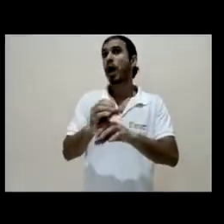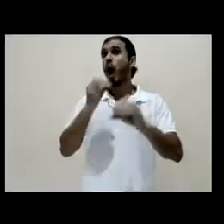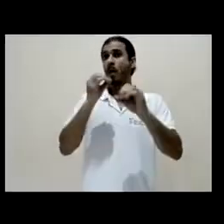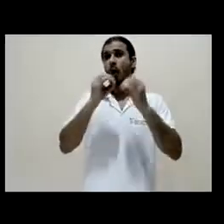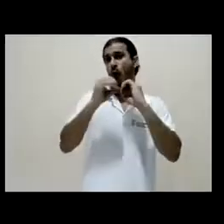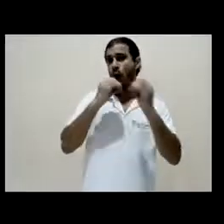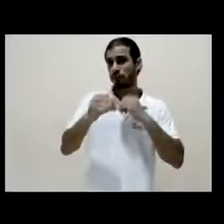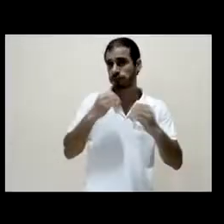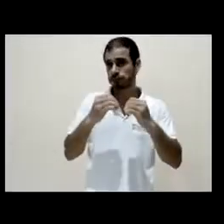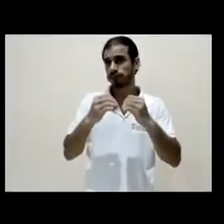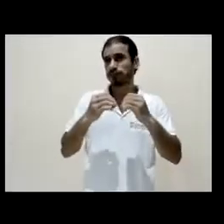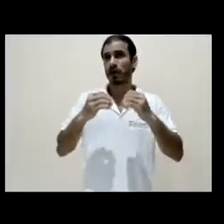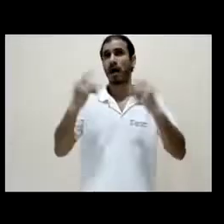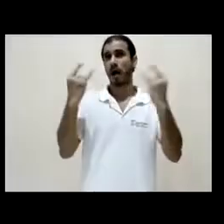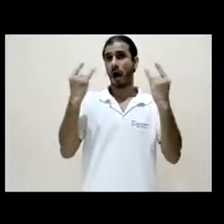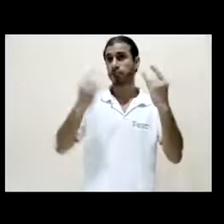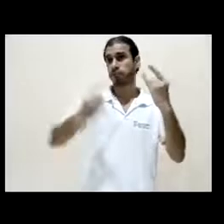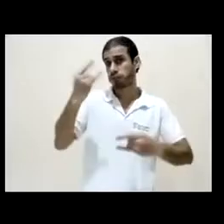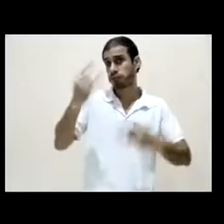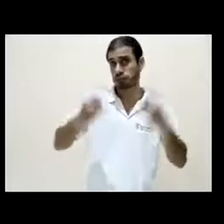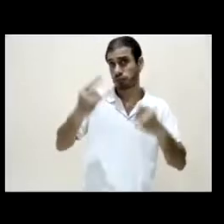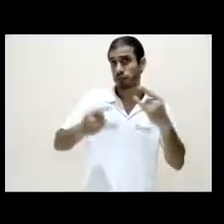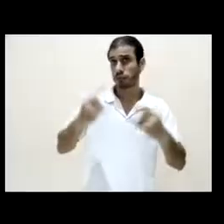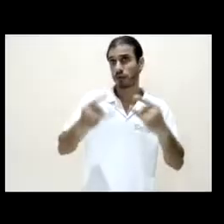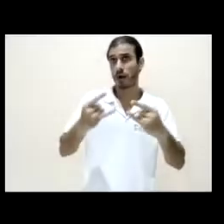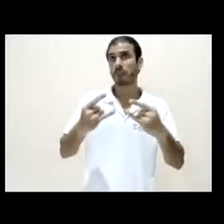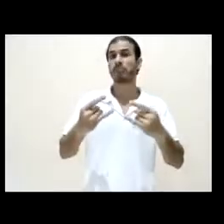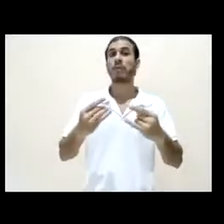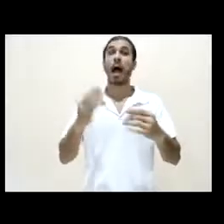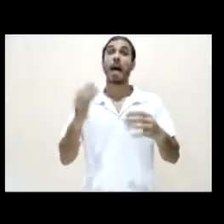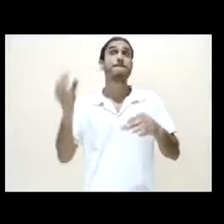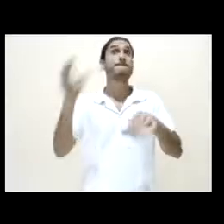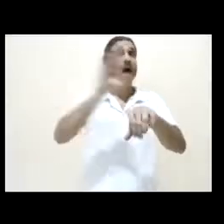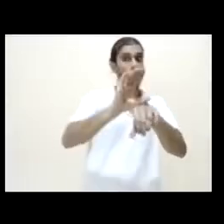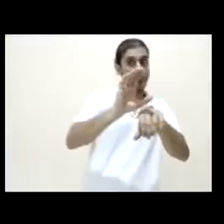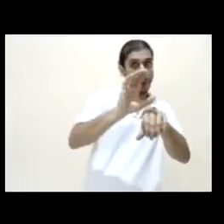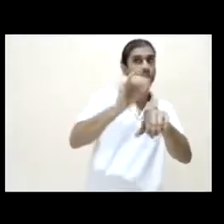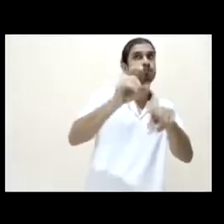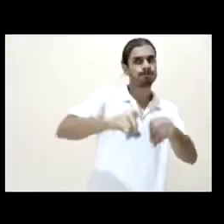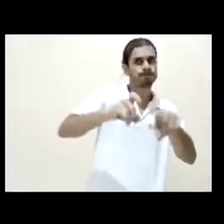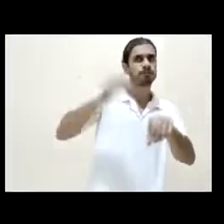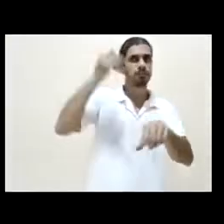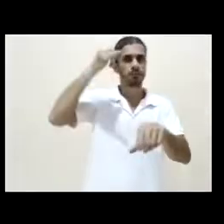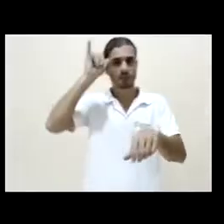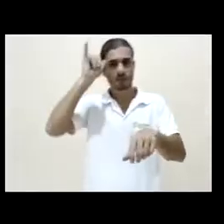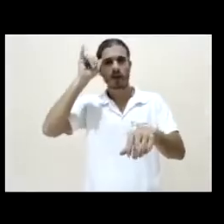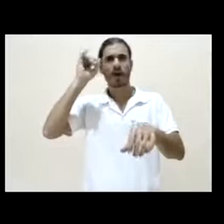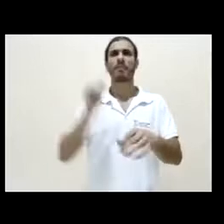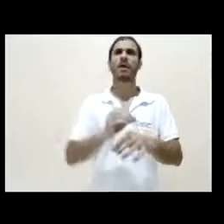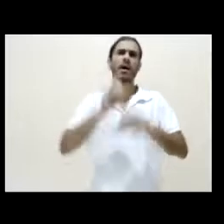de agropecuária, com acompanhamento de um guia didático usando um kit de Arduino a fim de simular uma irrigação